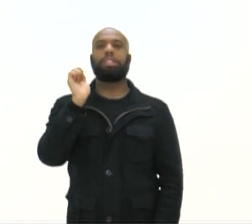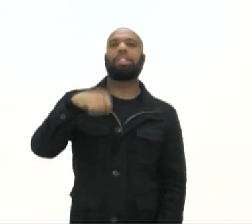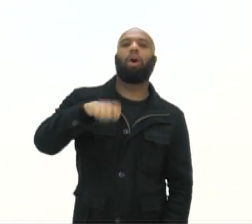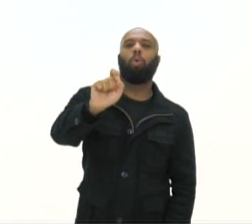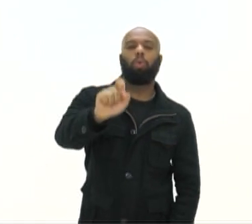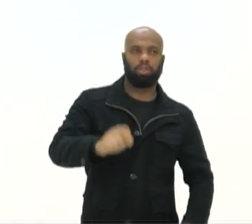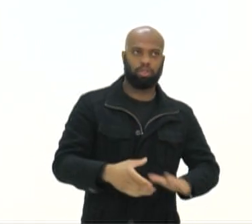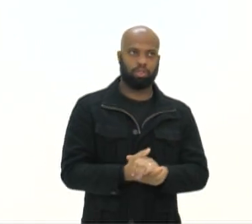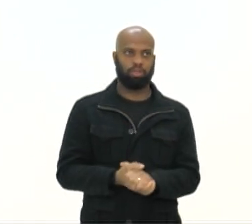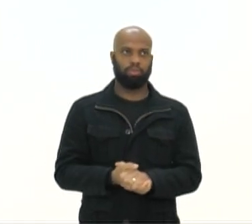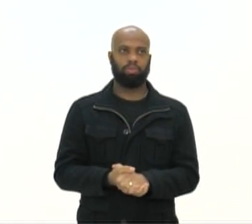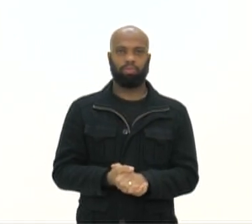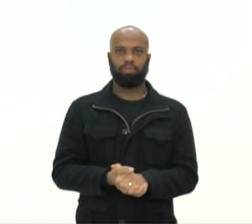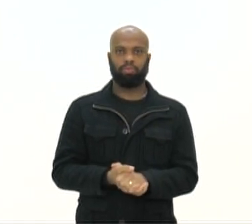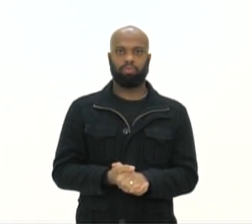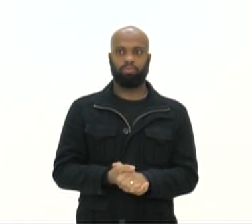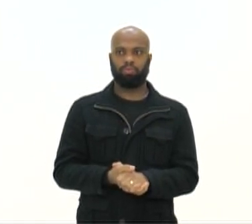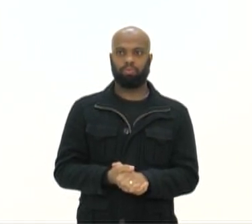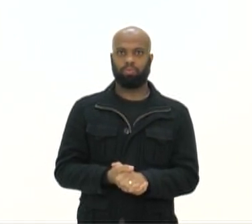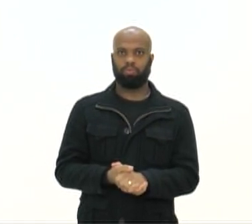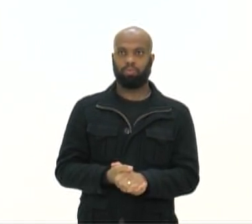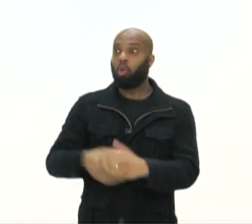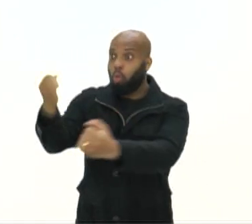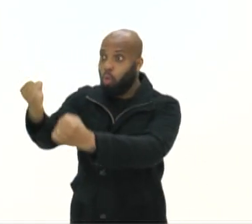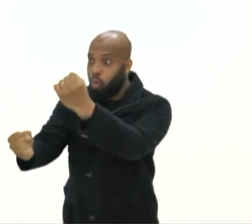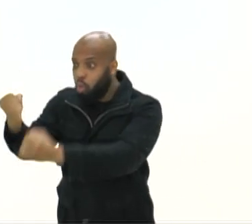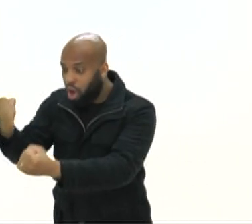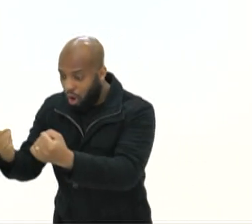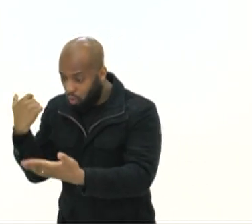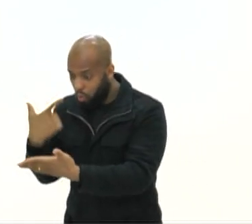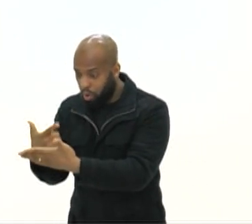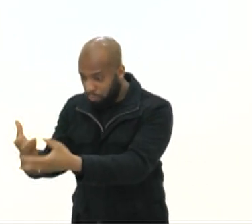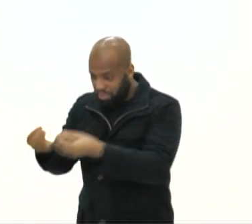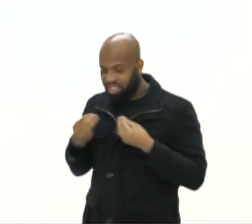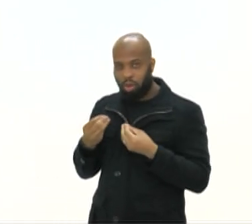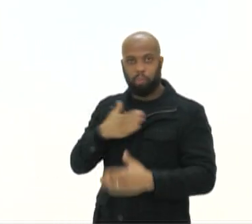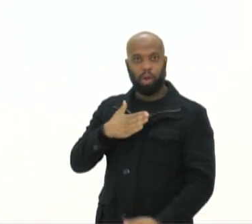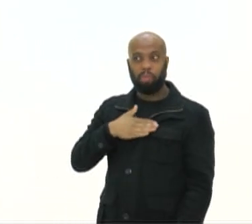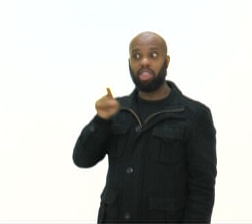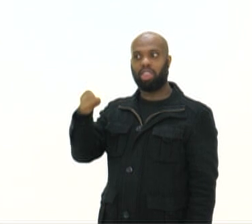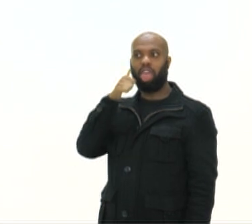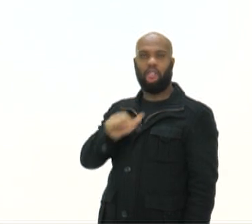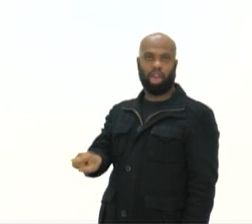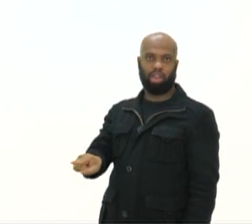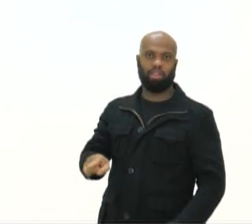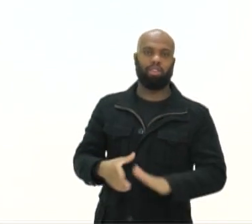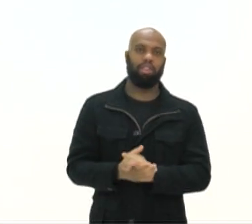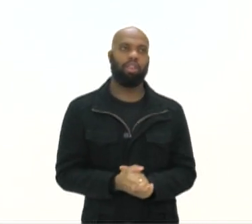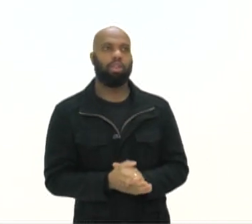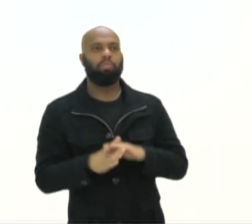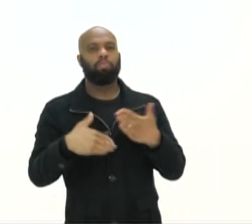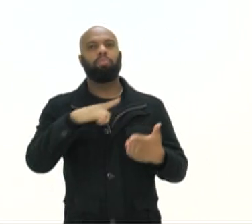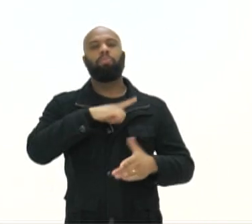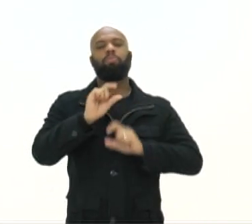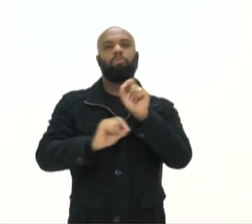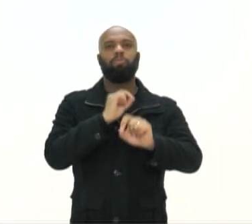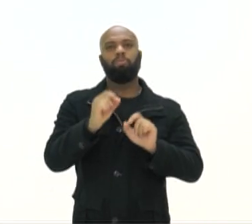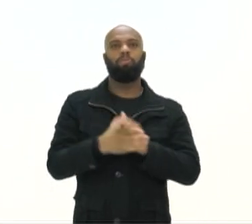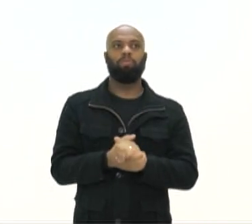é a car was bought to me by her. Um carro foi comprado para mim por ela, tá? Então aqui,